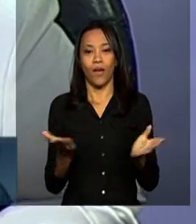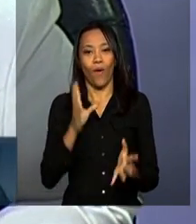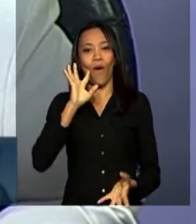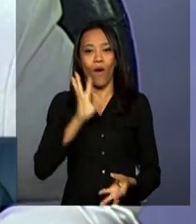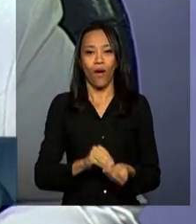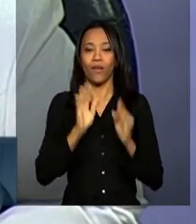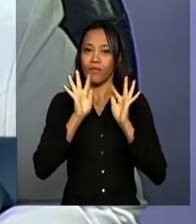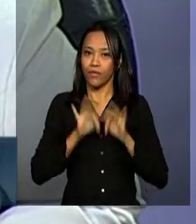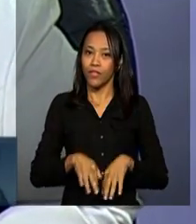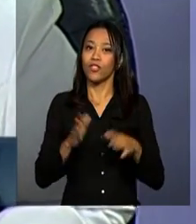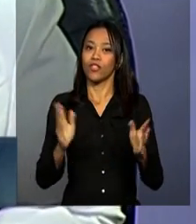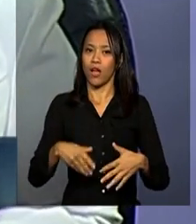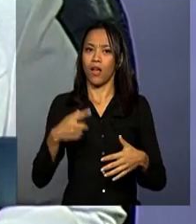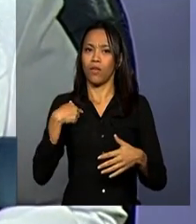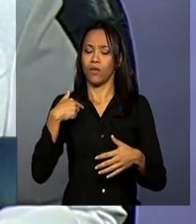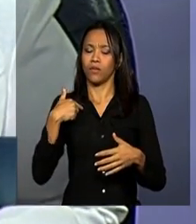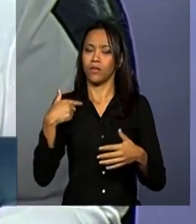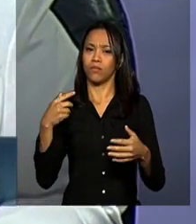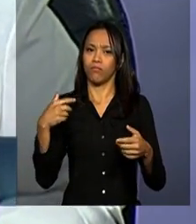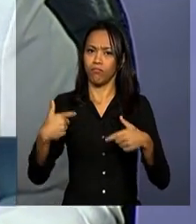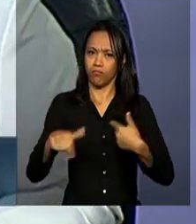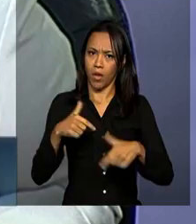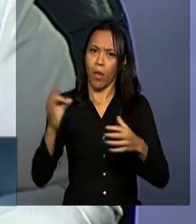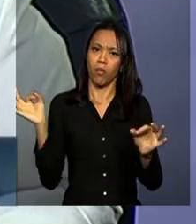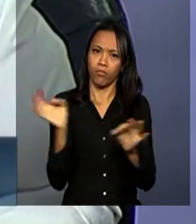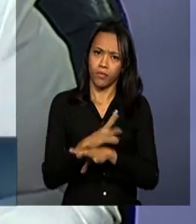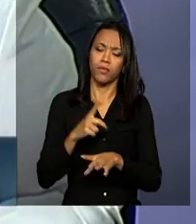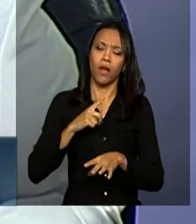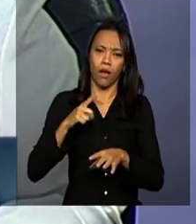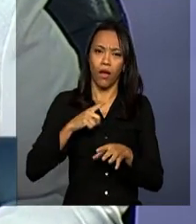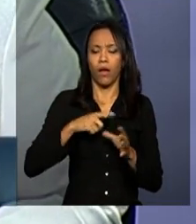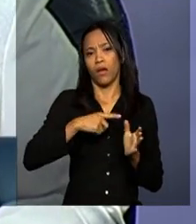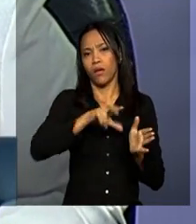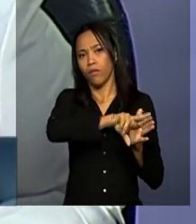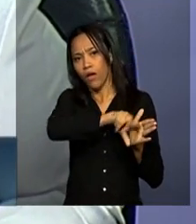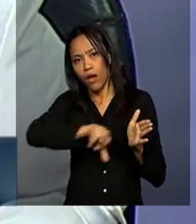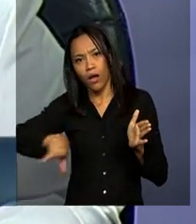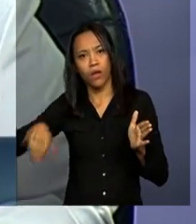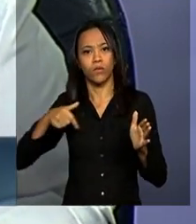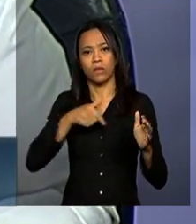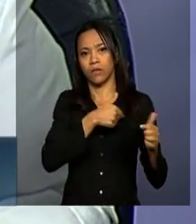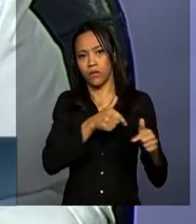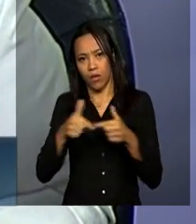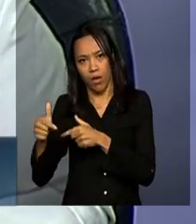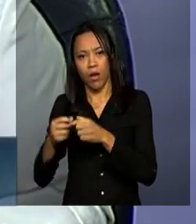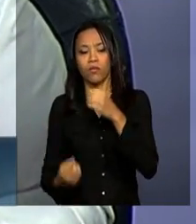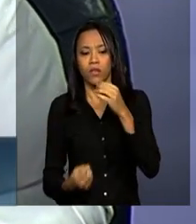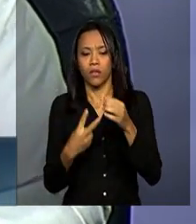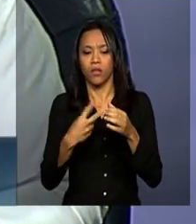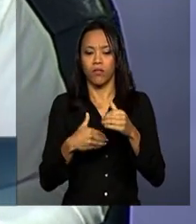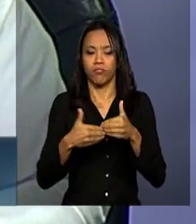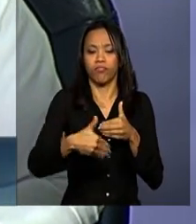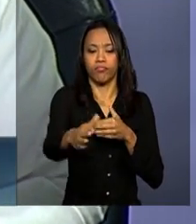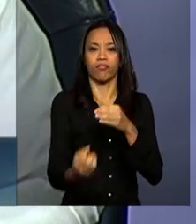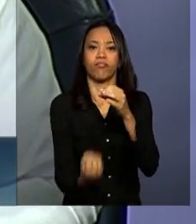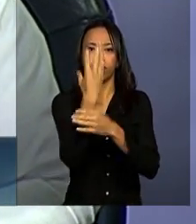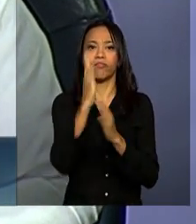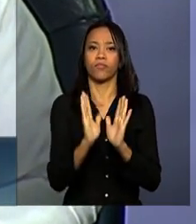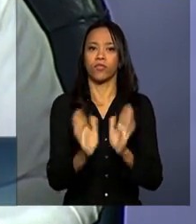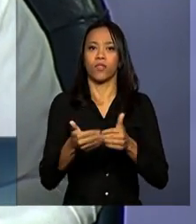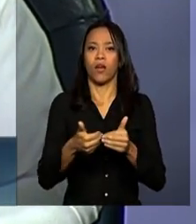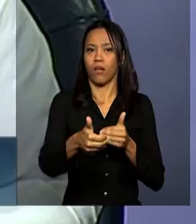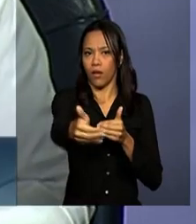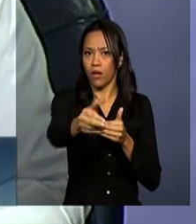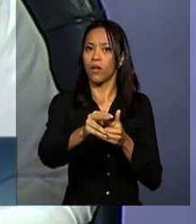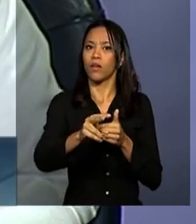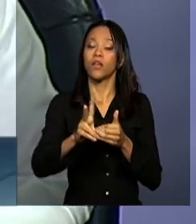estamos concretizando, já há um conjunto de ações já implementadas, mas que agora nós vamos poder,